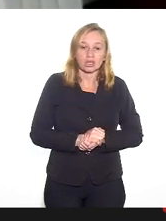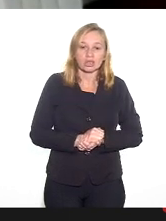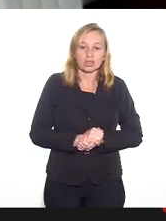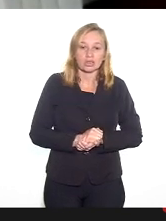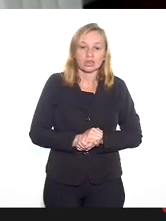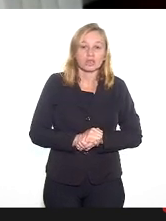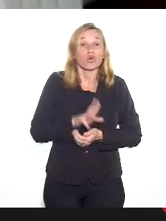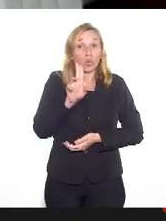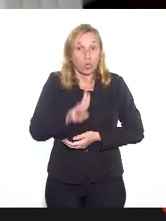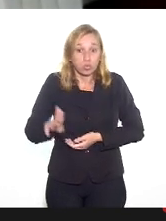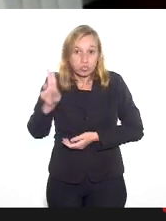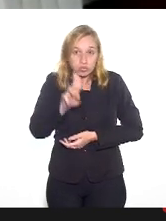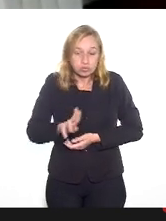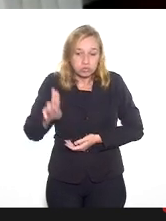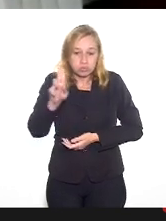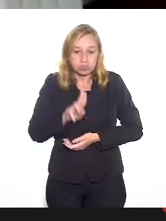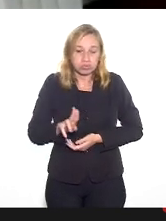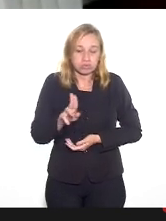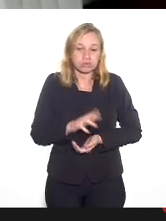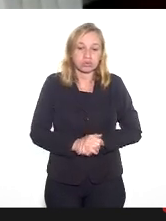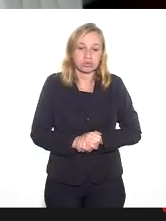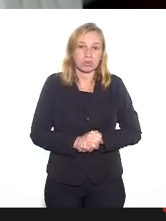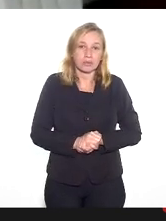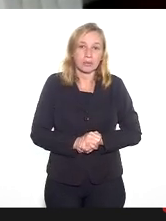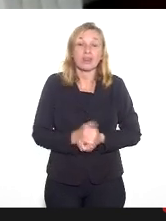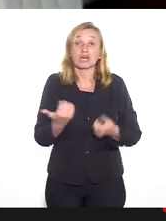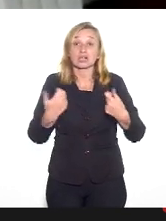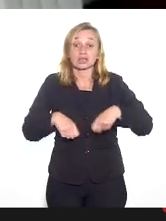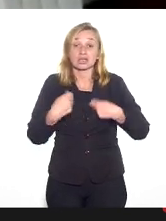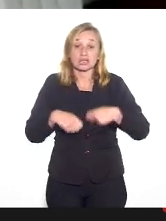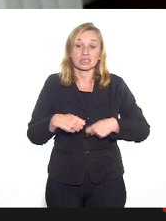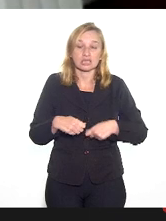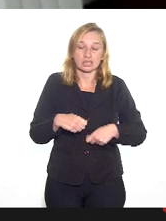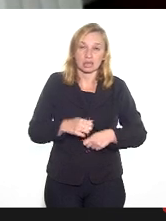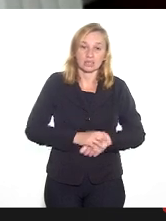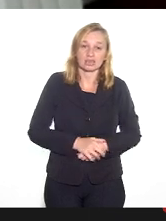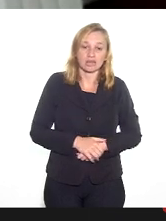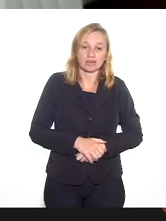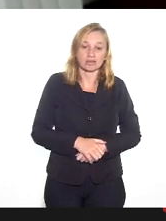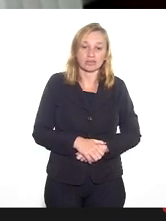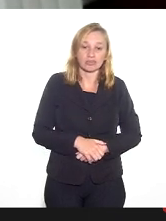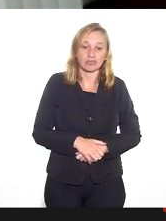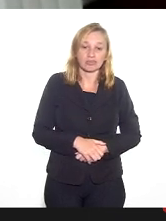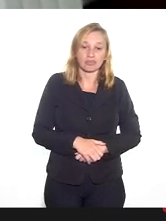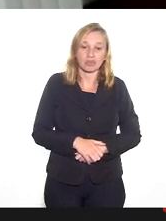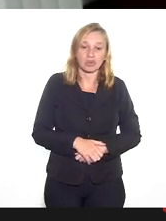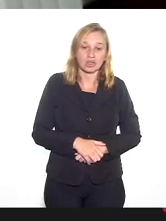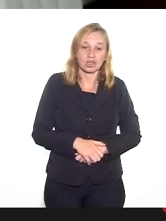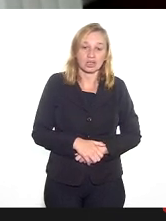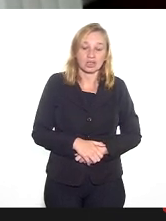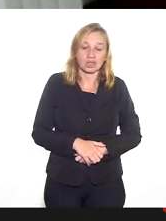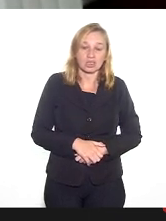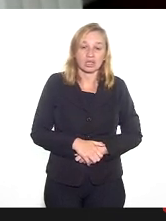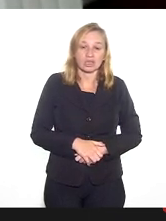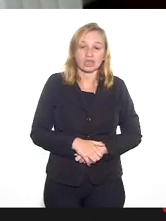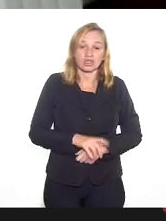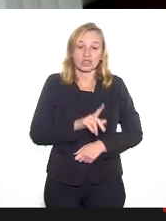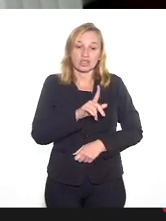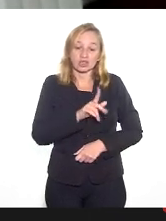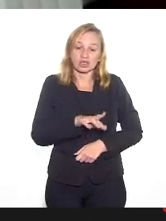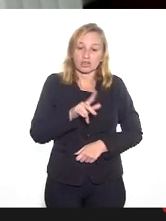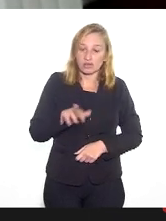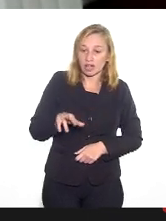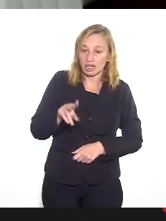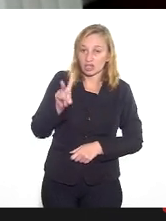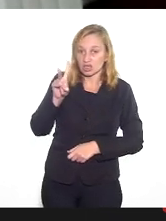Isso é utilizado em larga escala para necessidades sazonais de certas especialidades nas